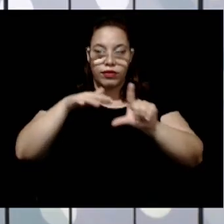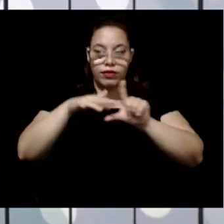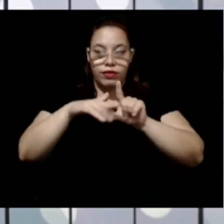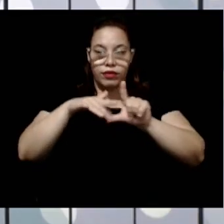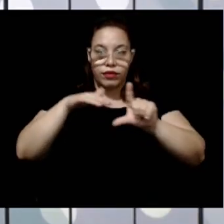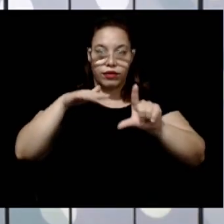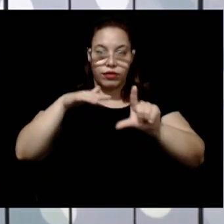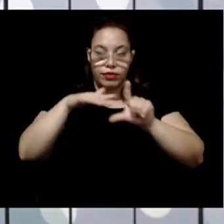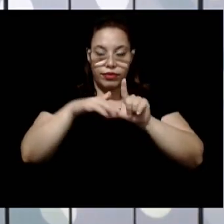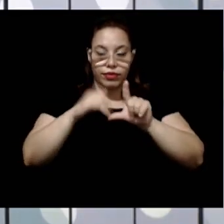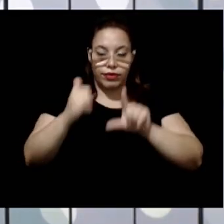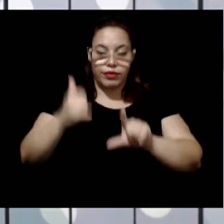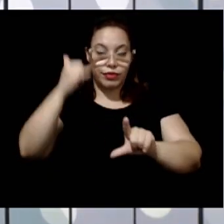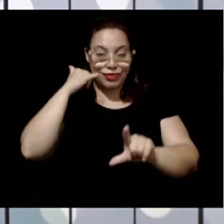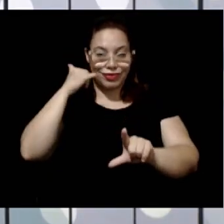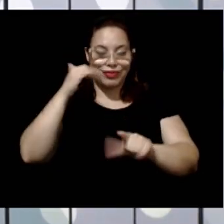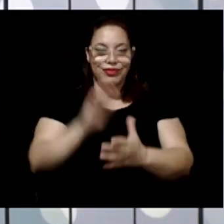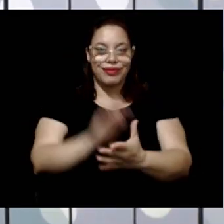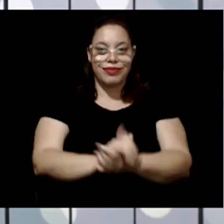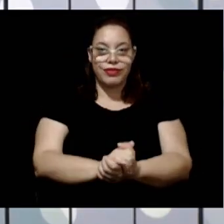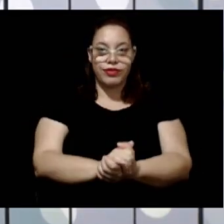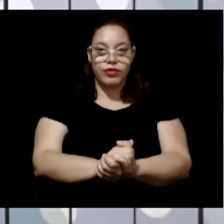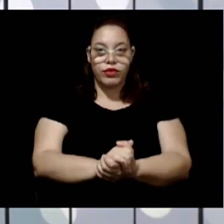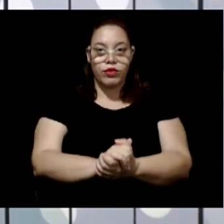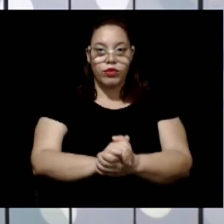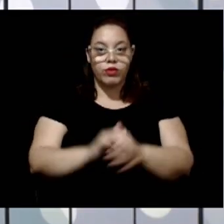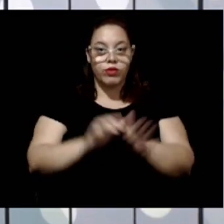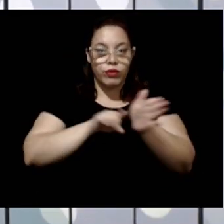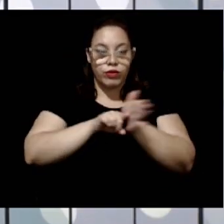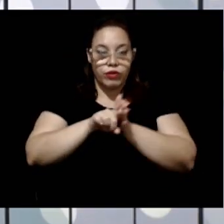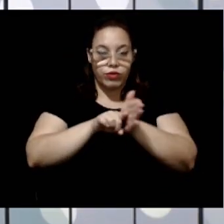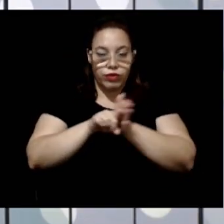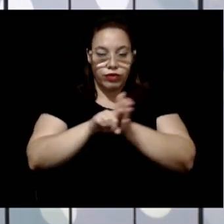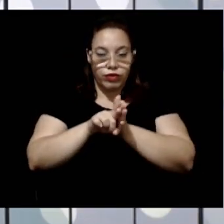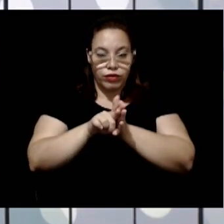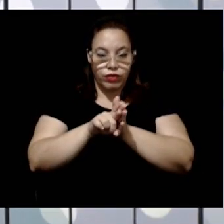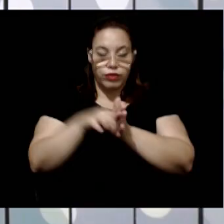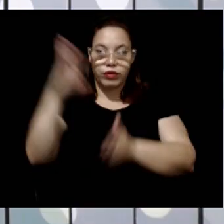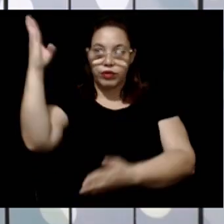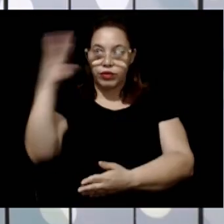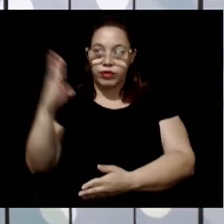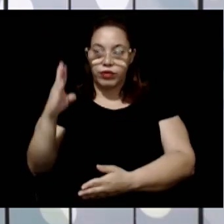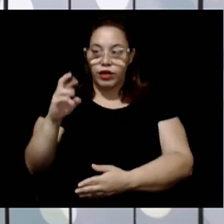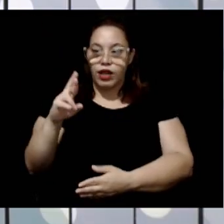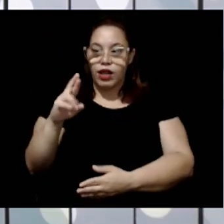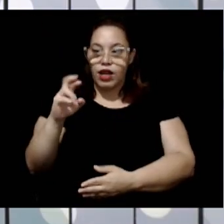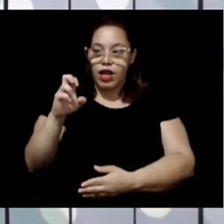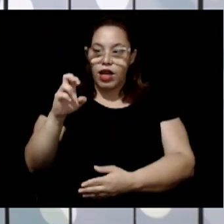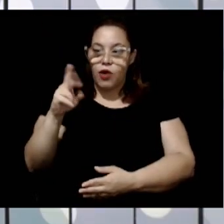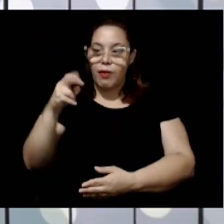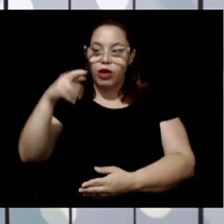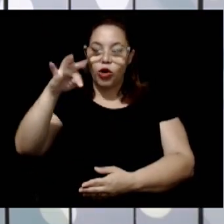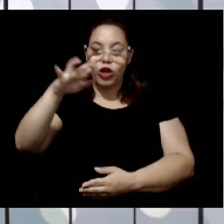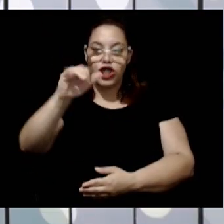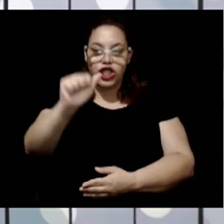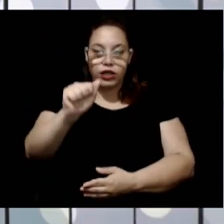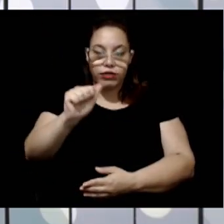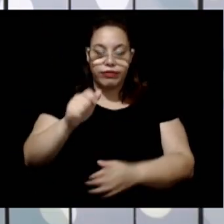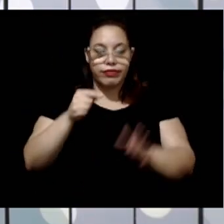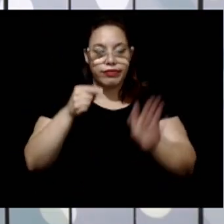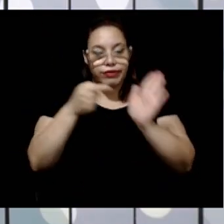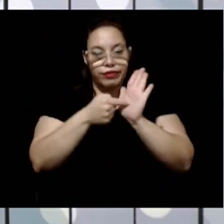celular. Dados da Sociedade Brasileira de Reumatologia apontam que as